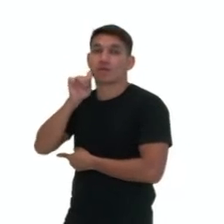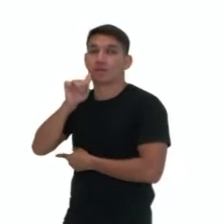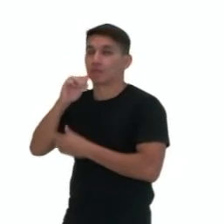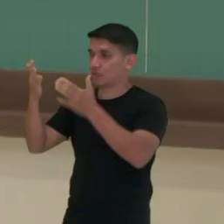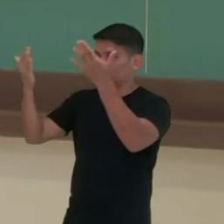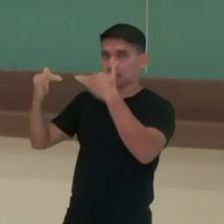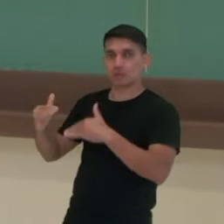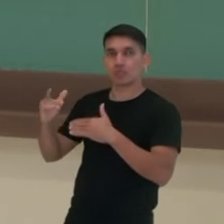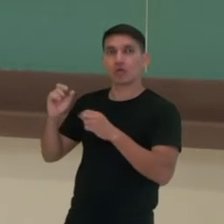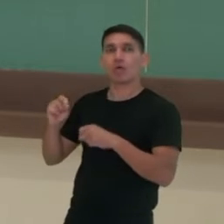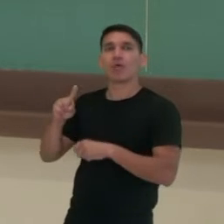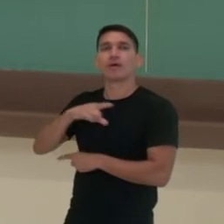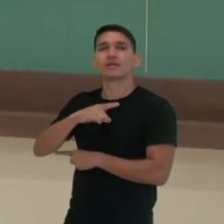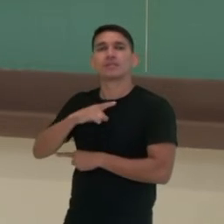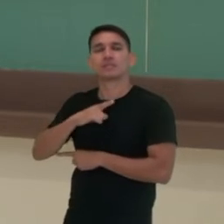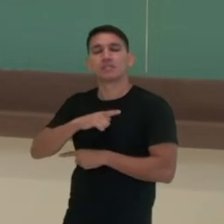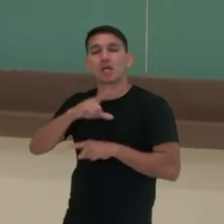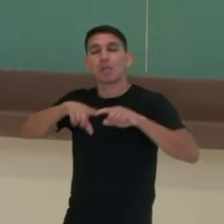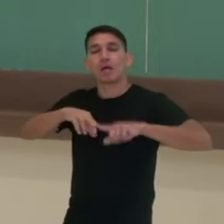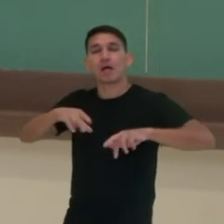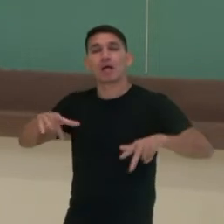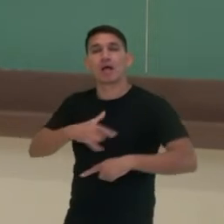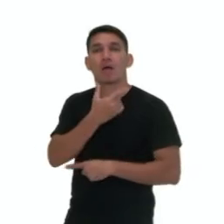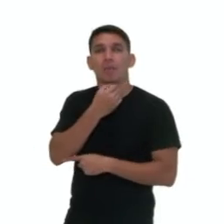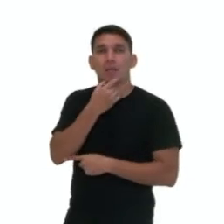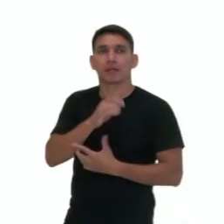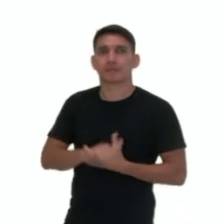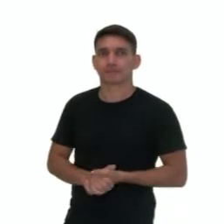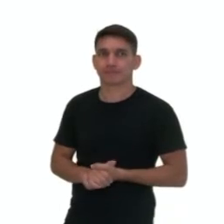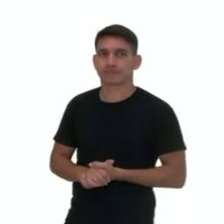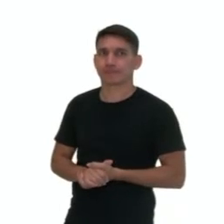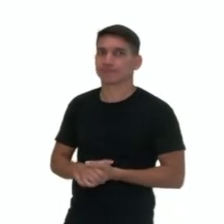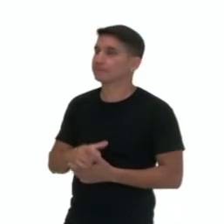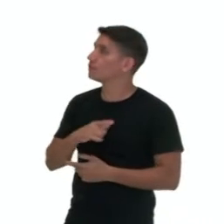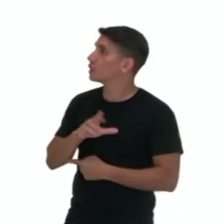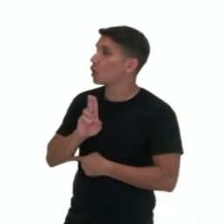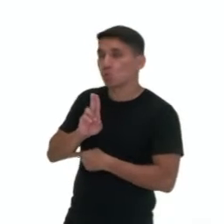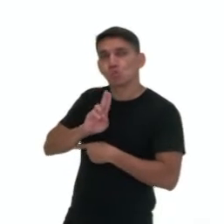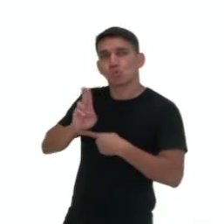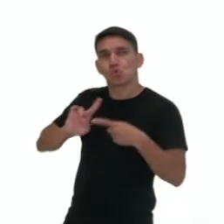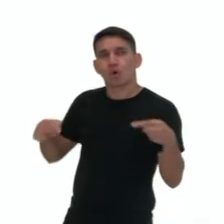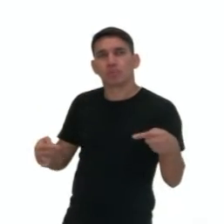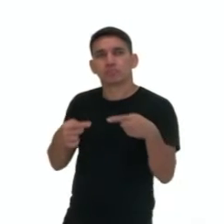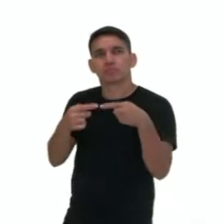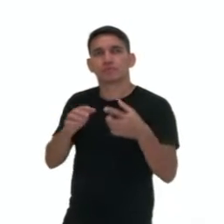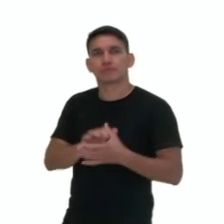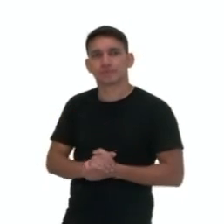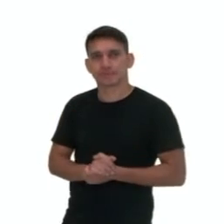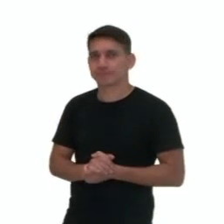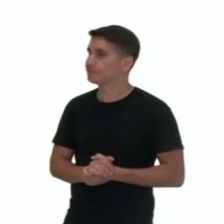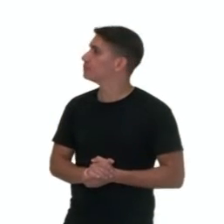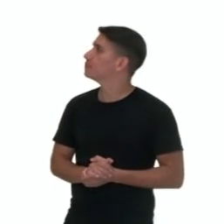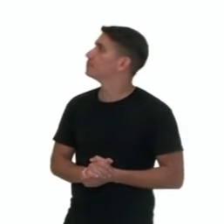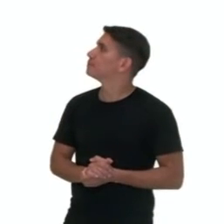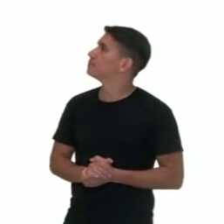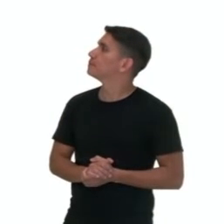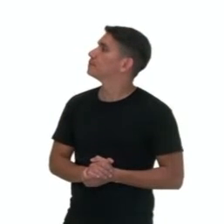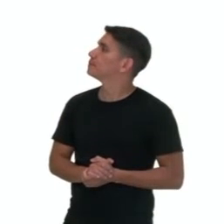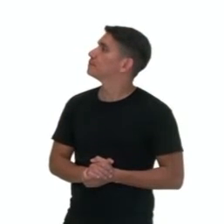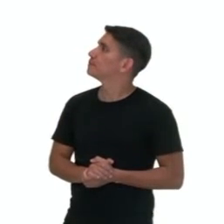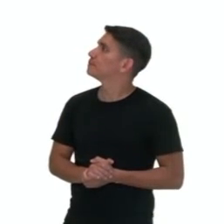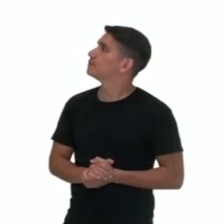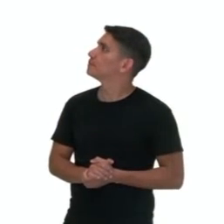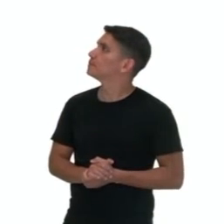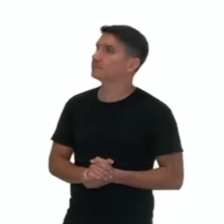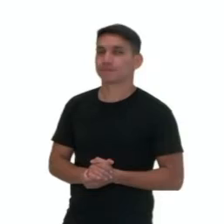aqui os aparelhos masculinos, tá? Ó, barras assimétricas, né? O solo, o salto sobre a mesa,